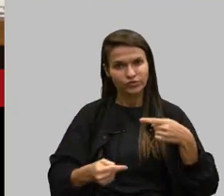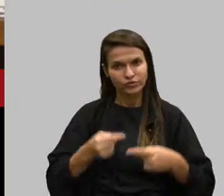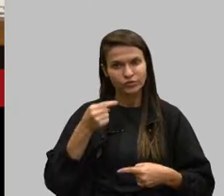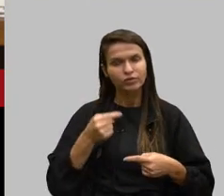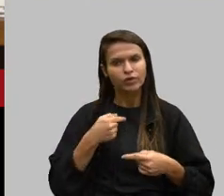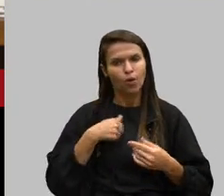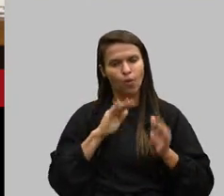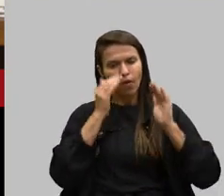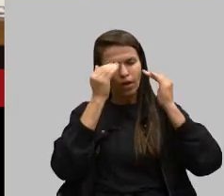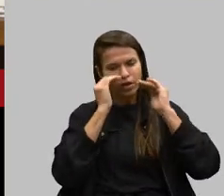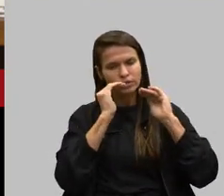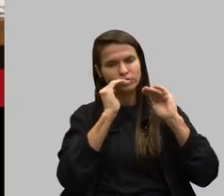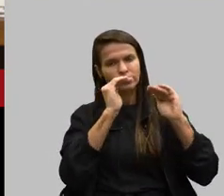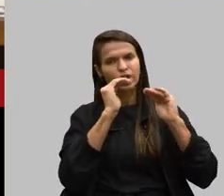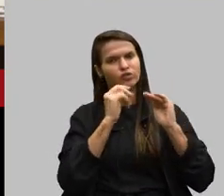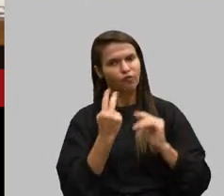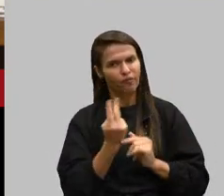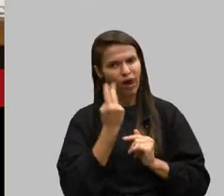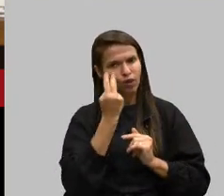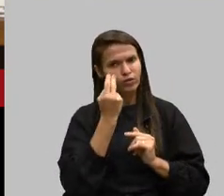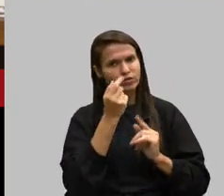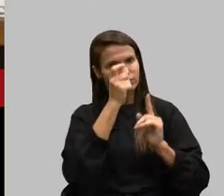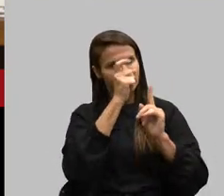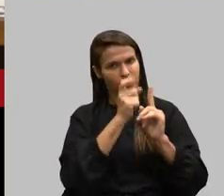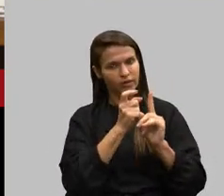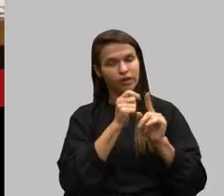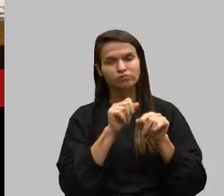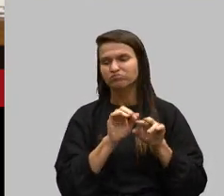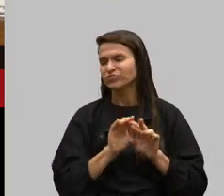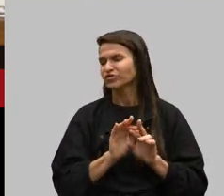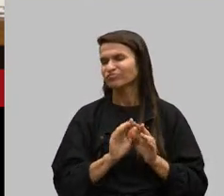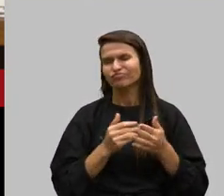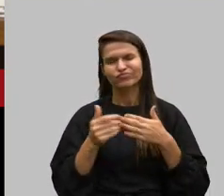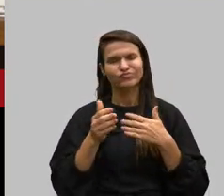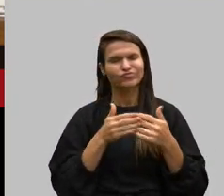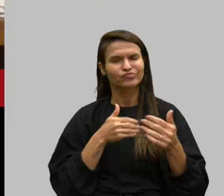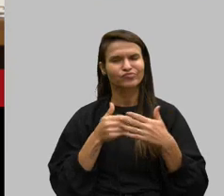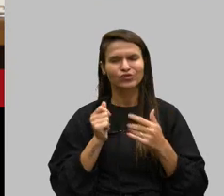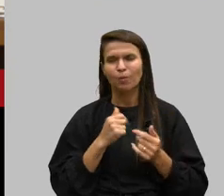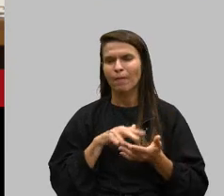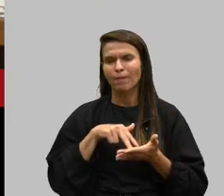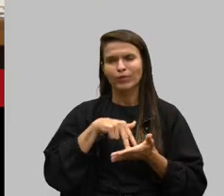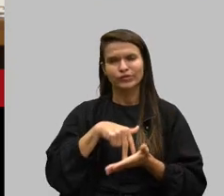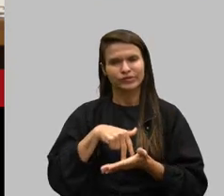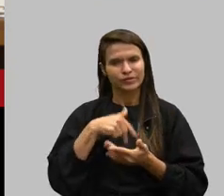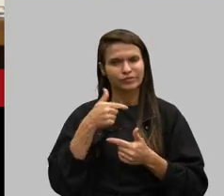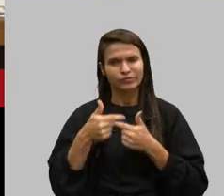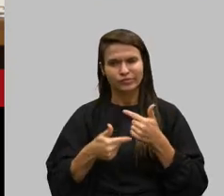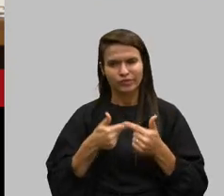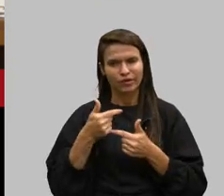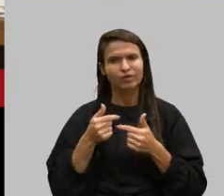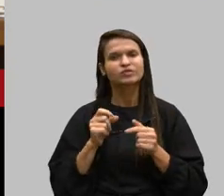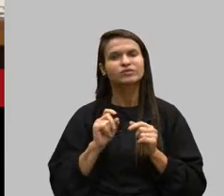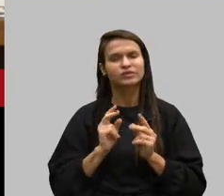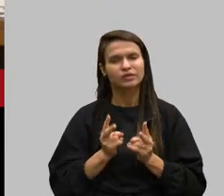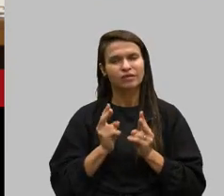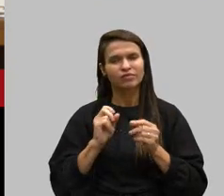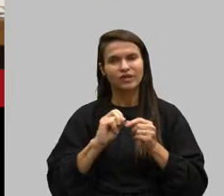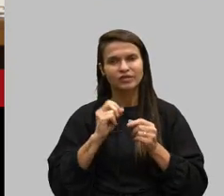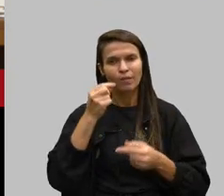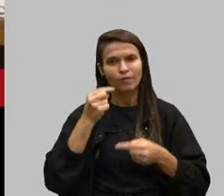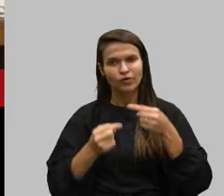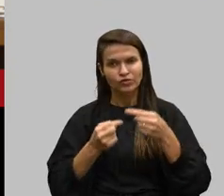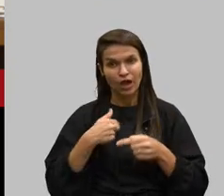respeito e o valorizo muito mas indiferente da minha posição Eu sempre estarei fazendo política porque é o que eu